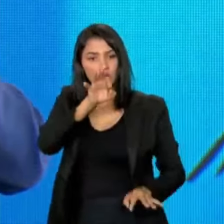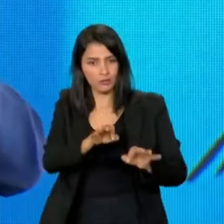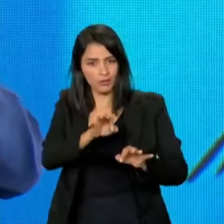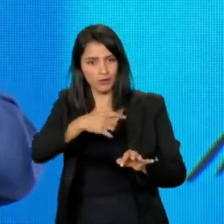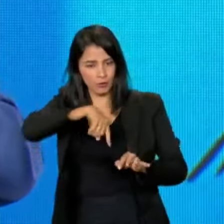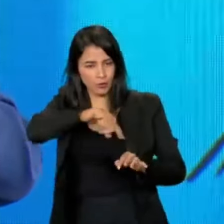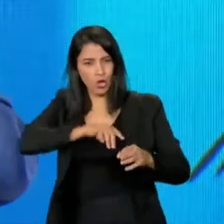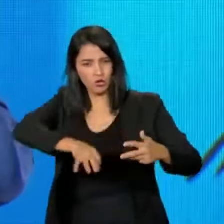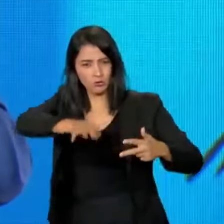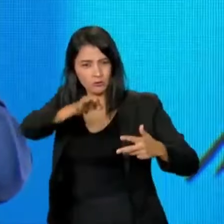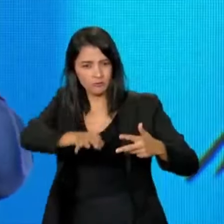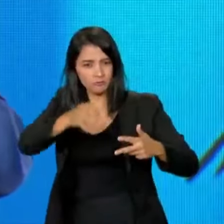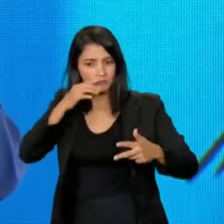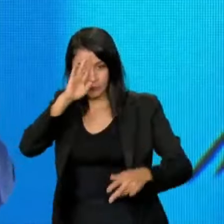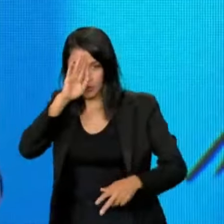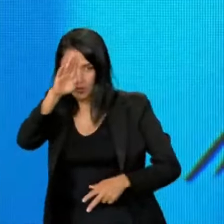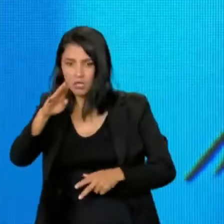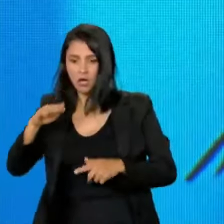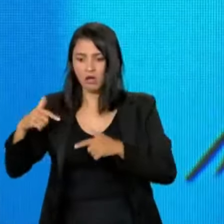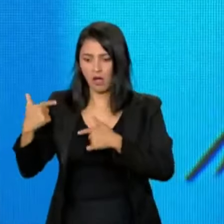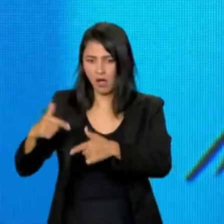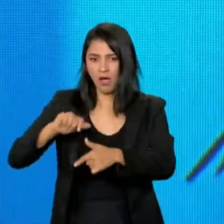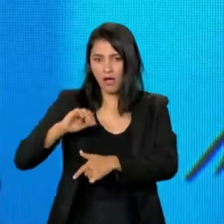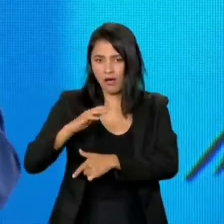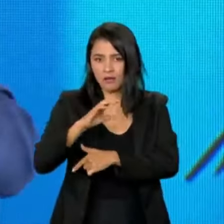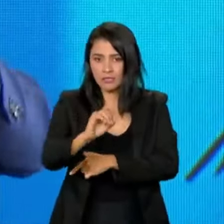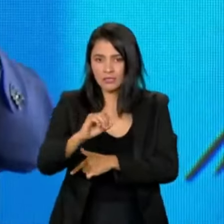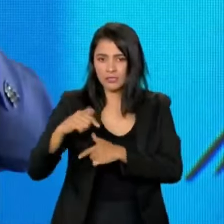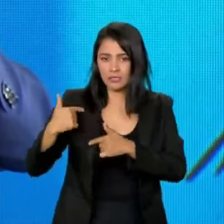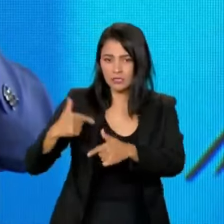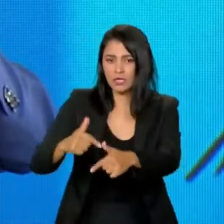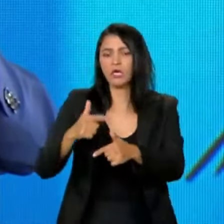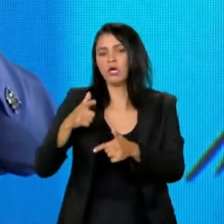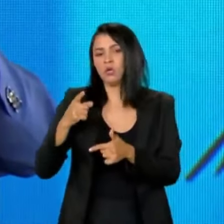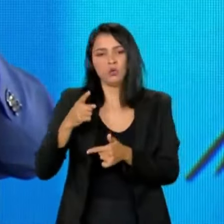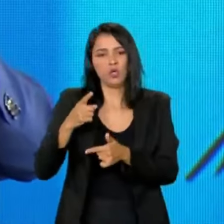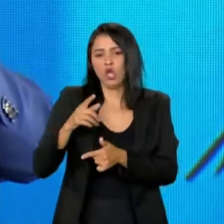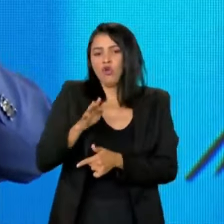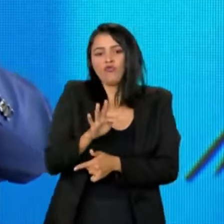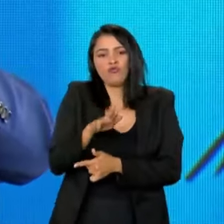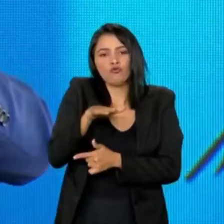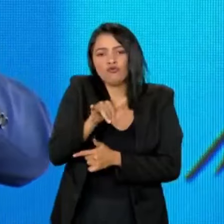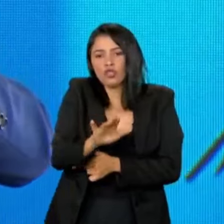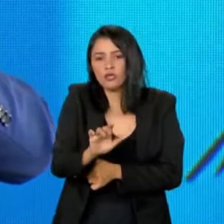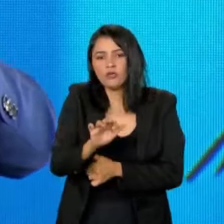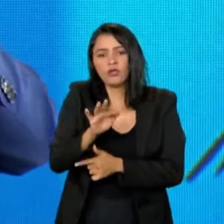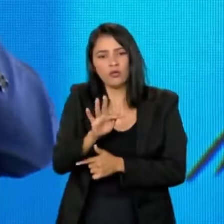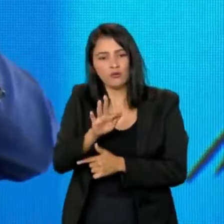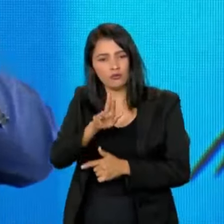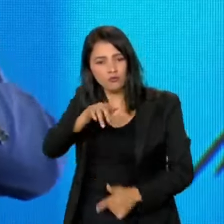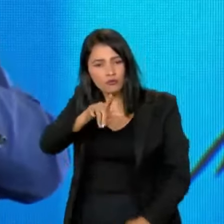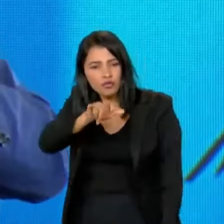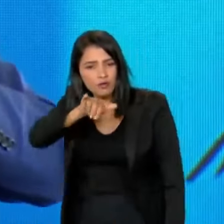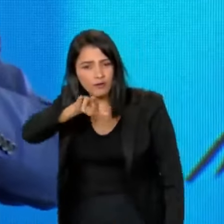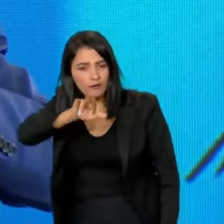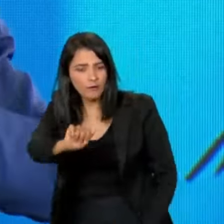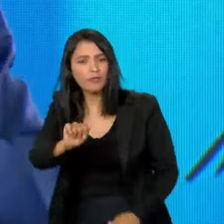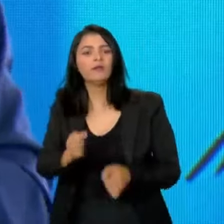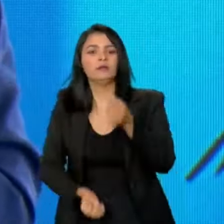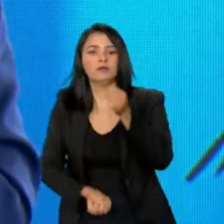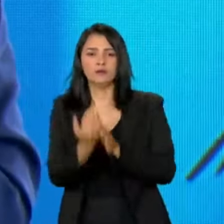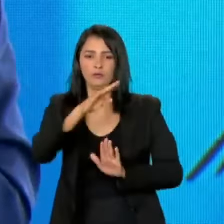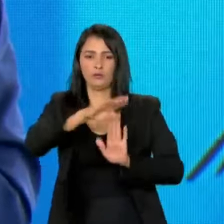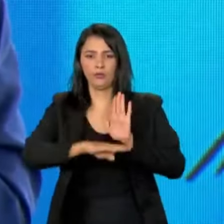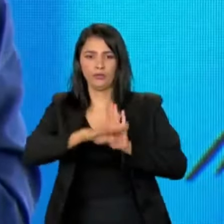tá? As ações ambientais, as ações fundiárias, e vamos desenvolver um grande programa de